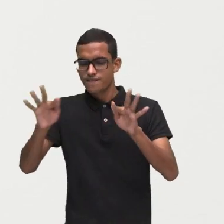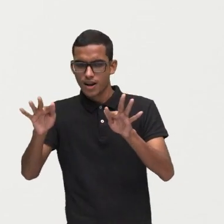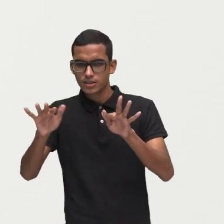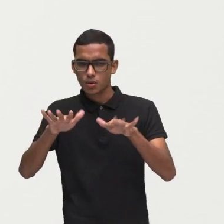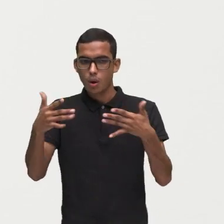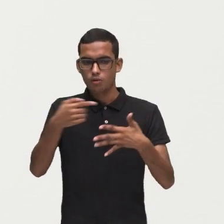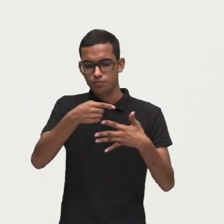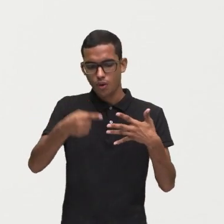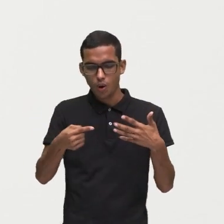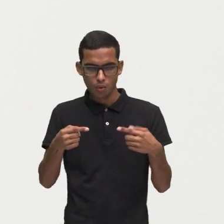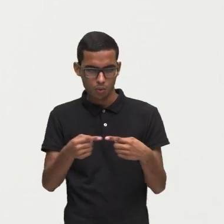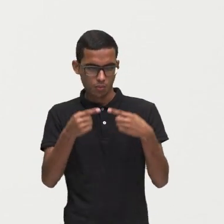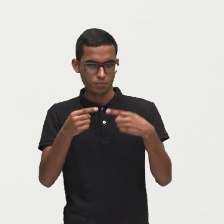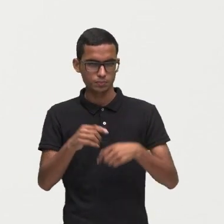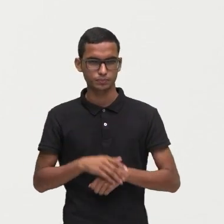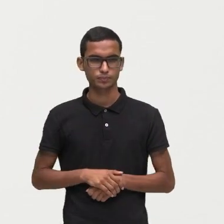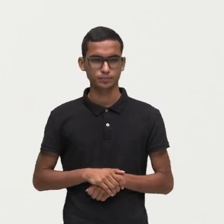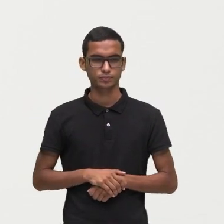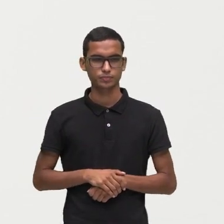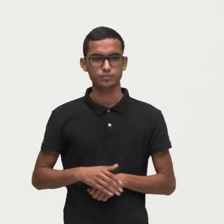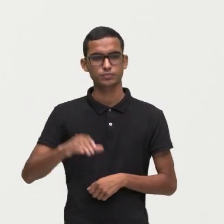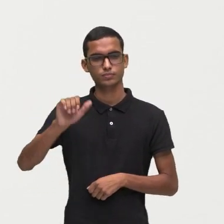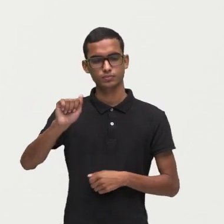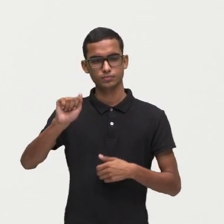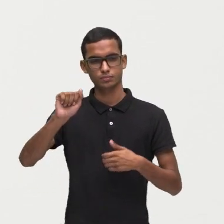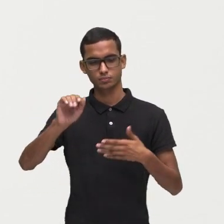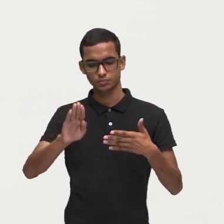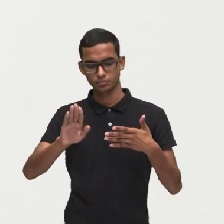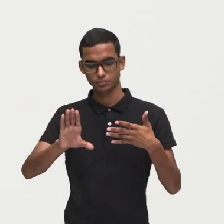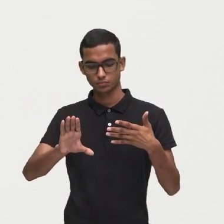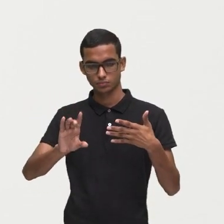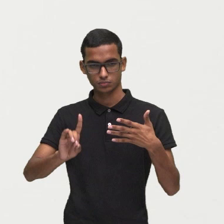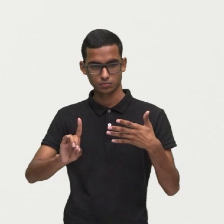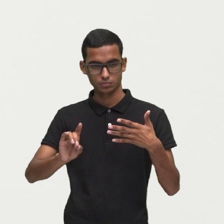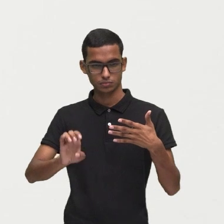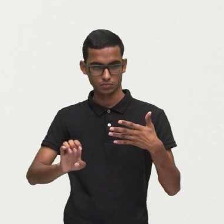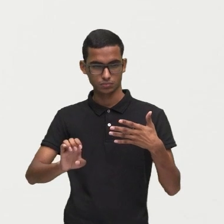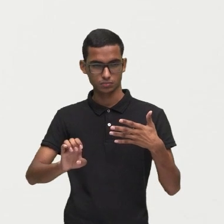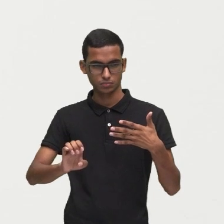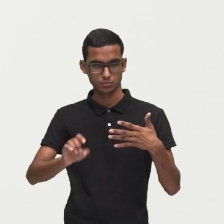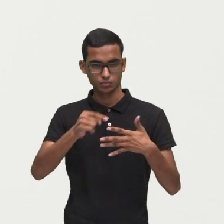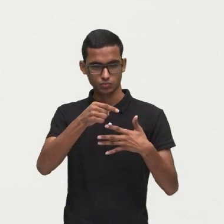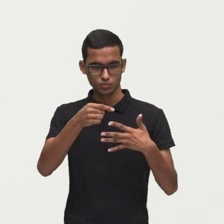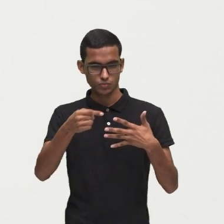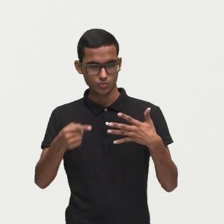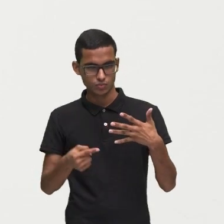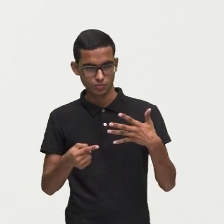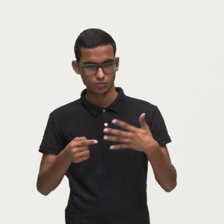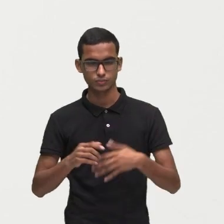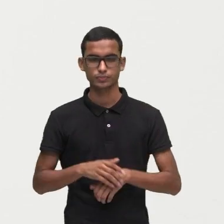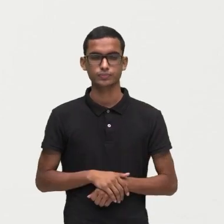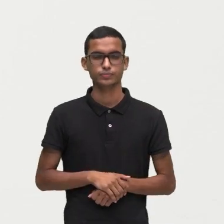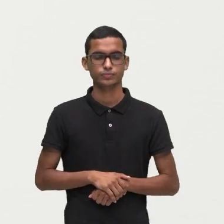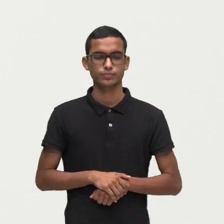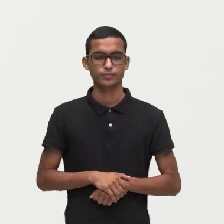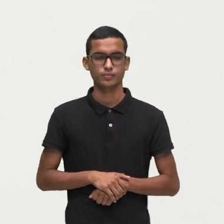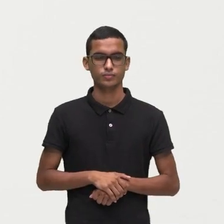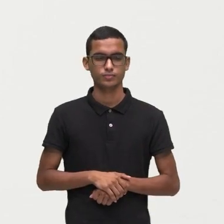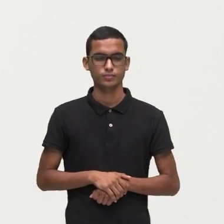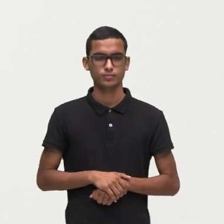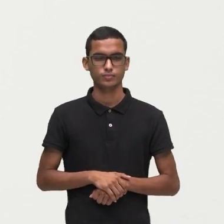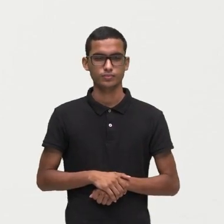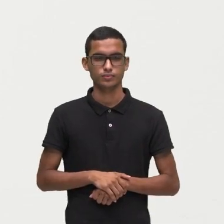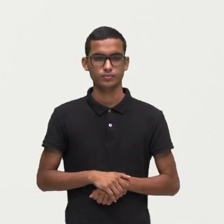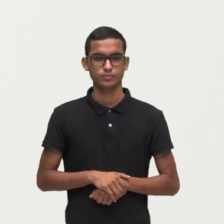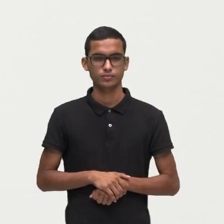seria a letra C, condicional simple? Seria a letra D, futuro de indicativo, ou seria a letra